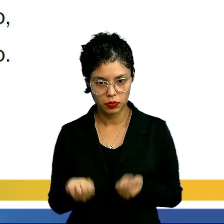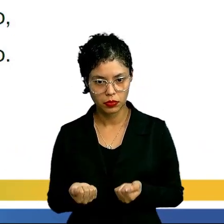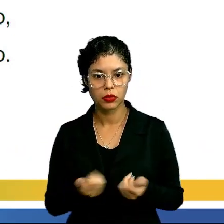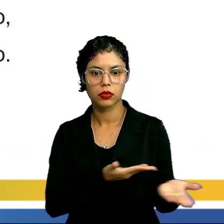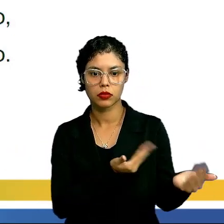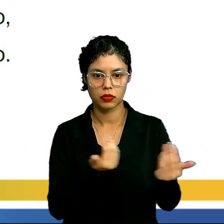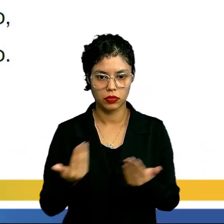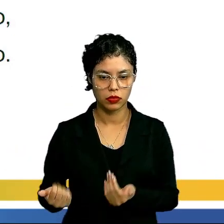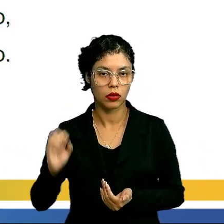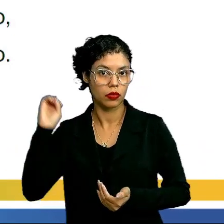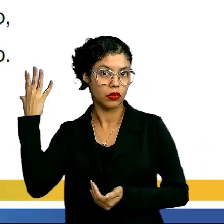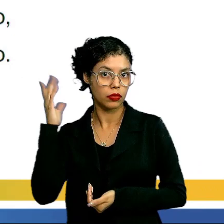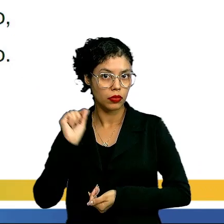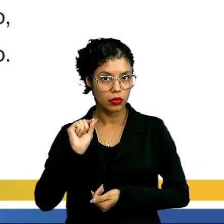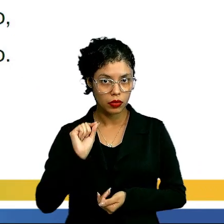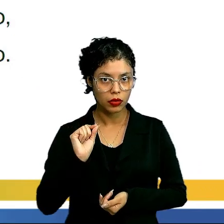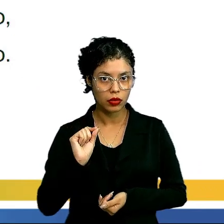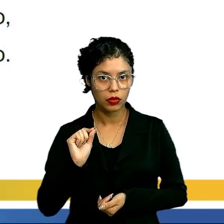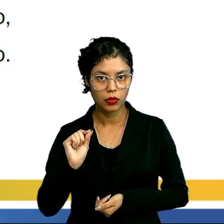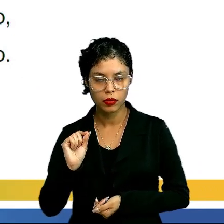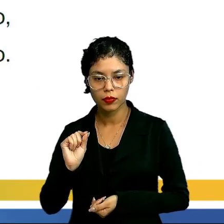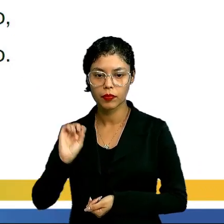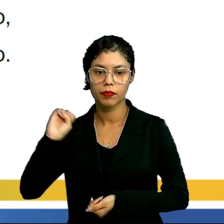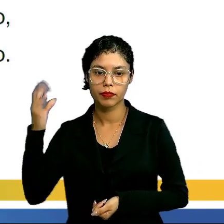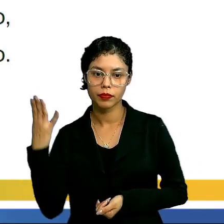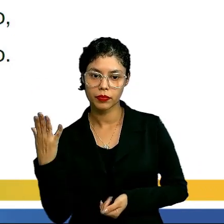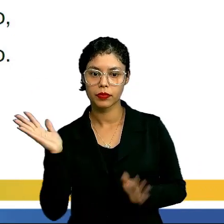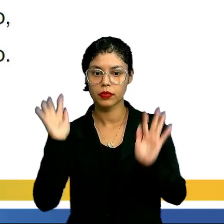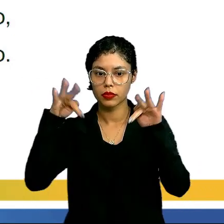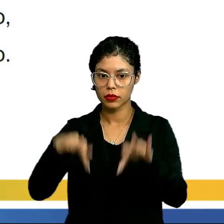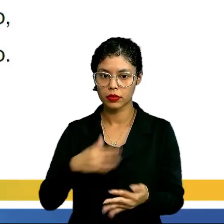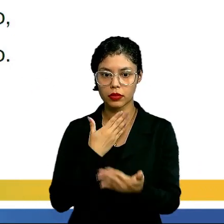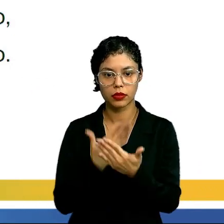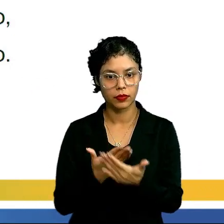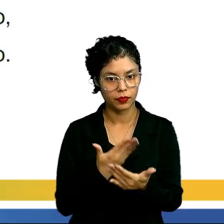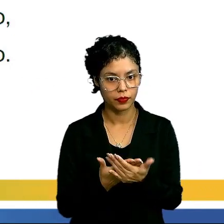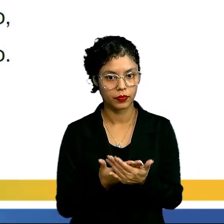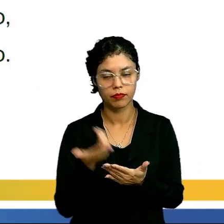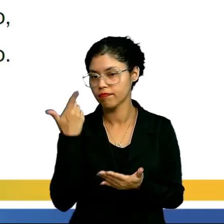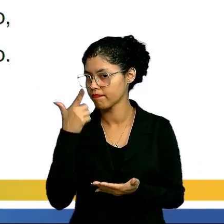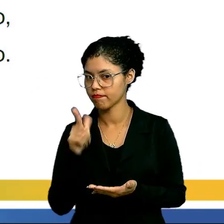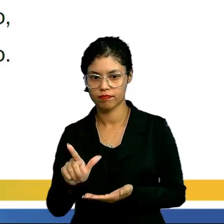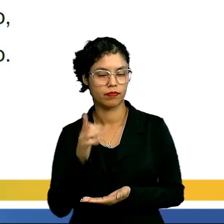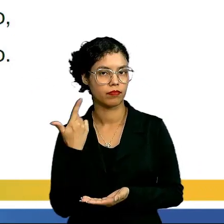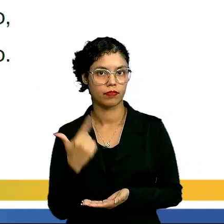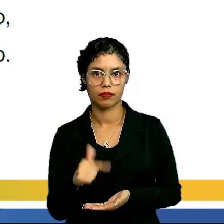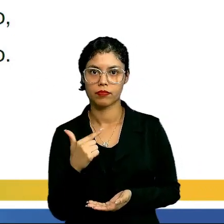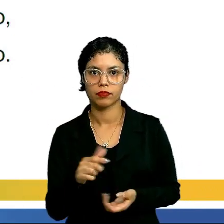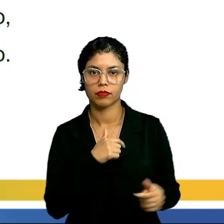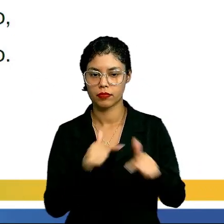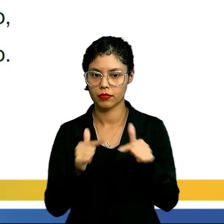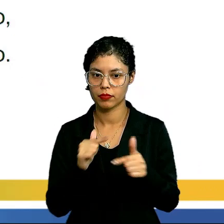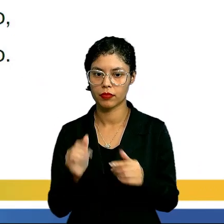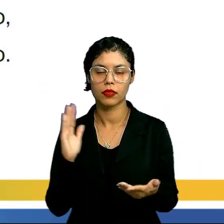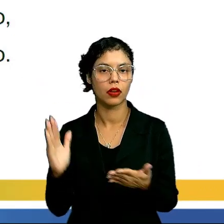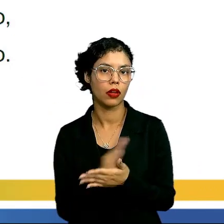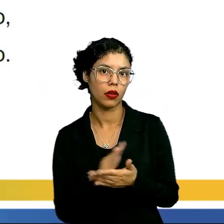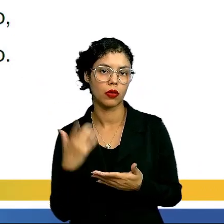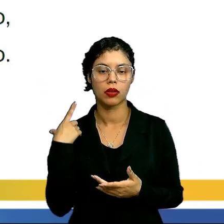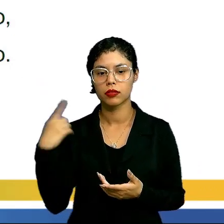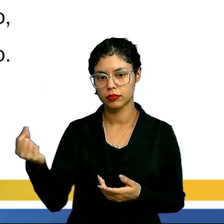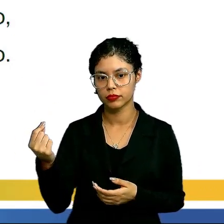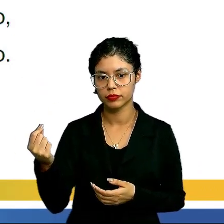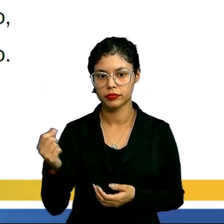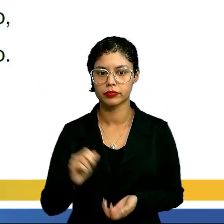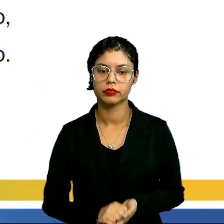né? Porque o que acontece é que as pessoas se frustram, elas terminam os estudos, não têm mercado de trabalho e aí algumas vezes